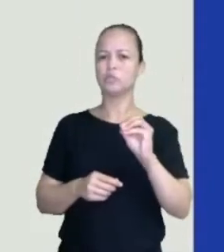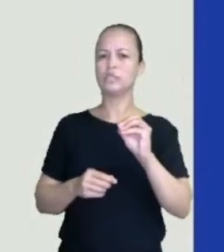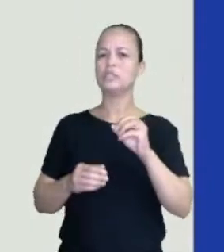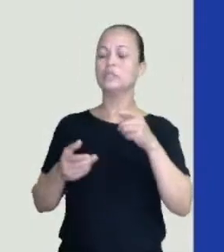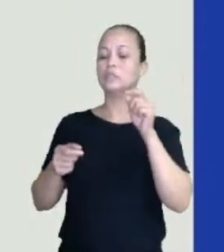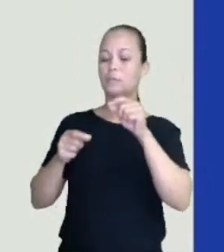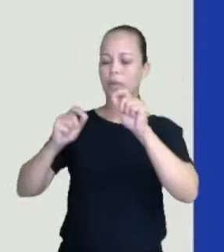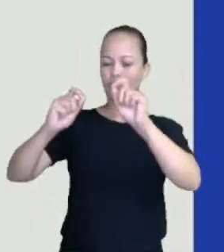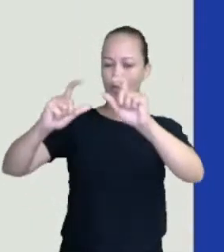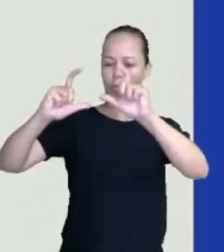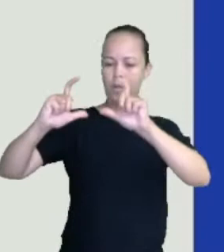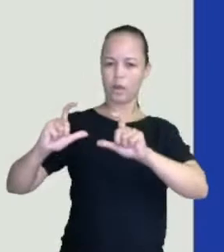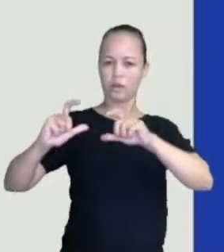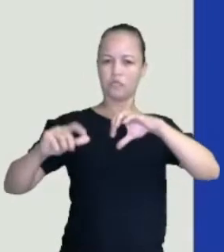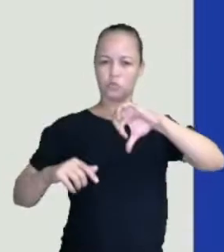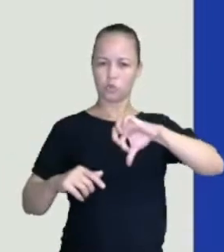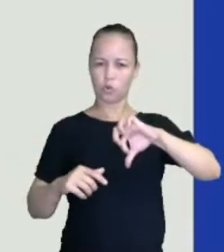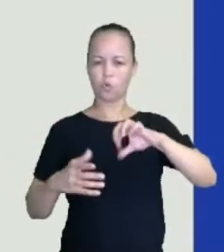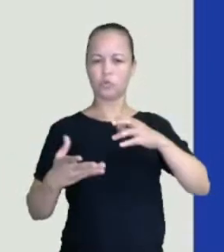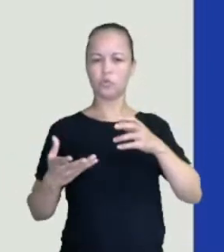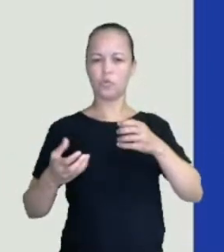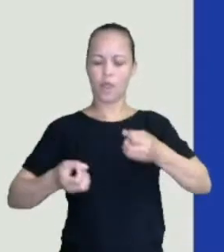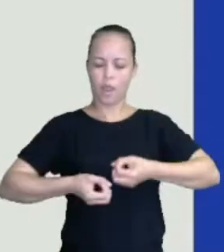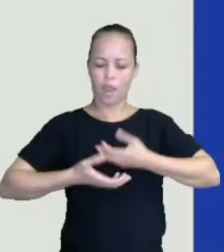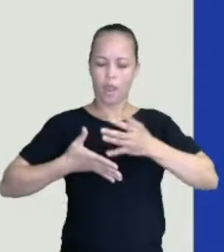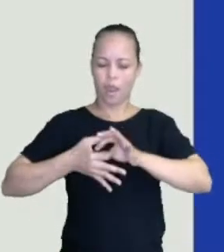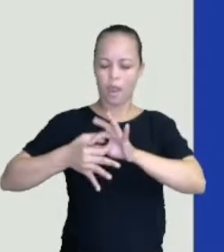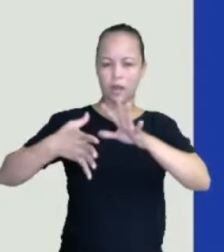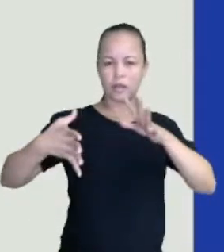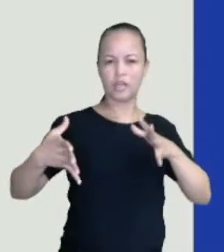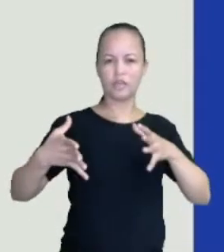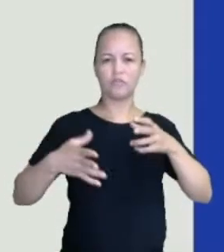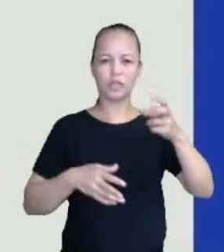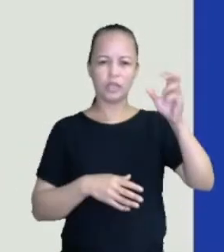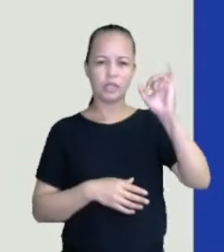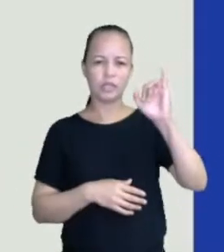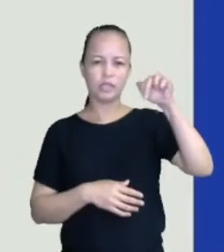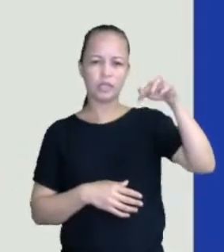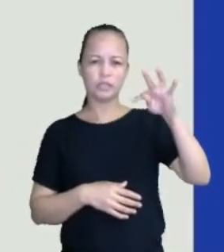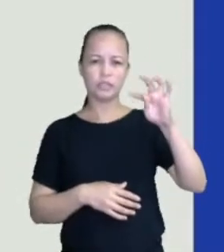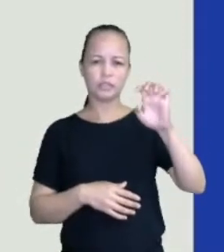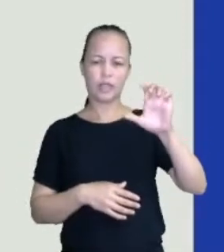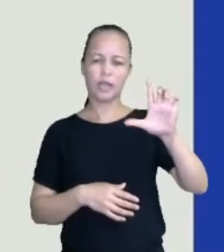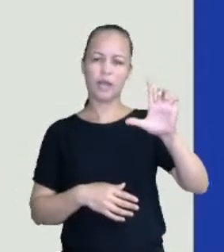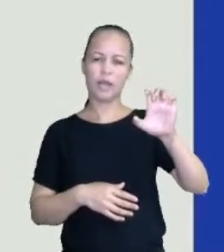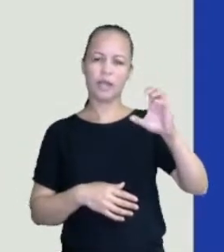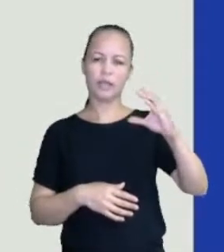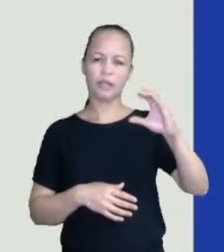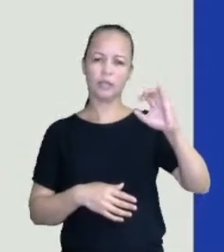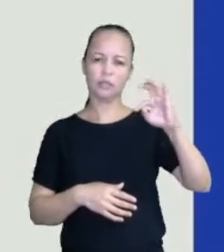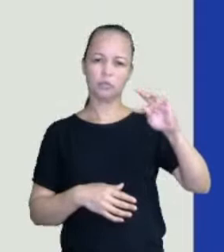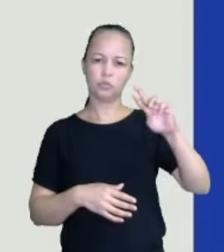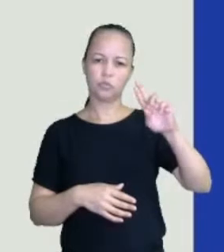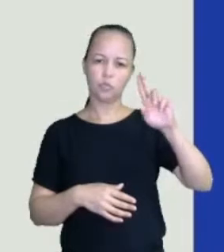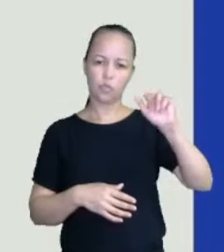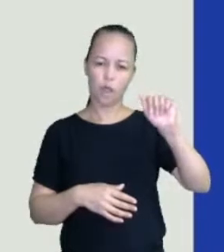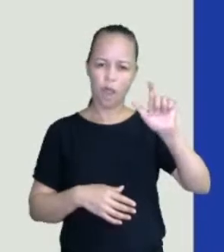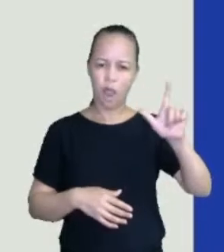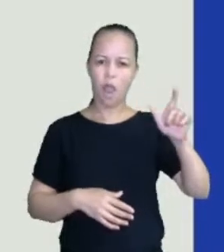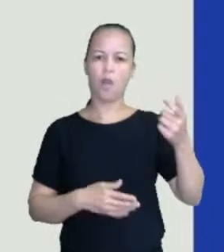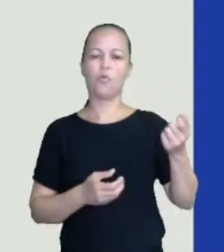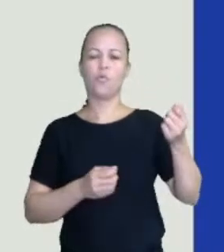completa dizendo: é livre a expressão da atividade intelectual, artística, científica e de